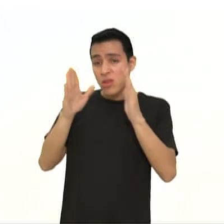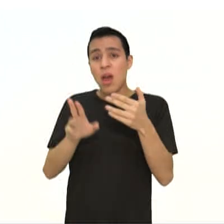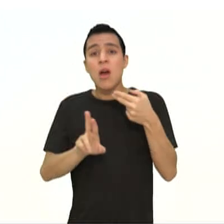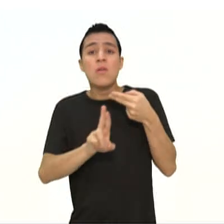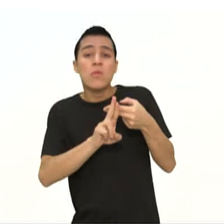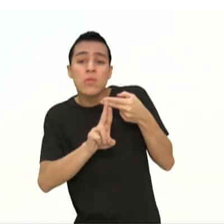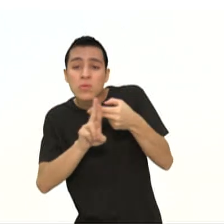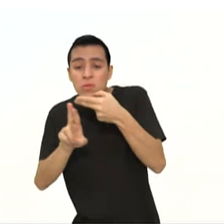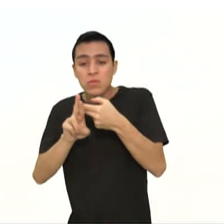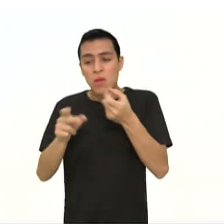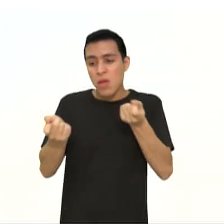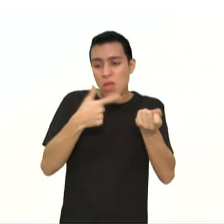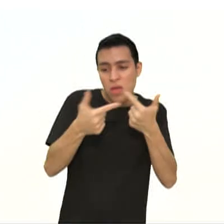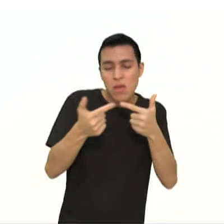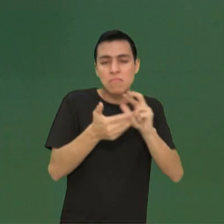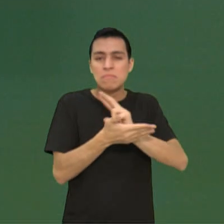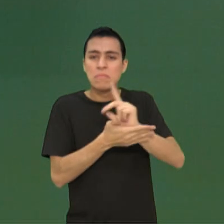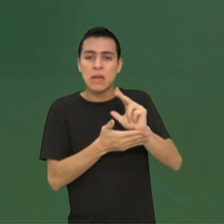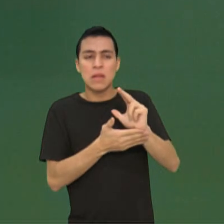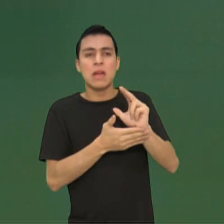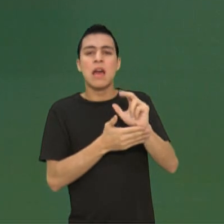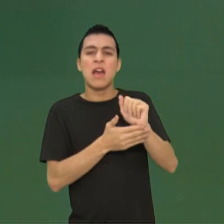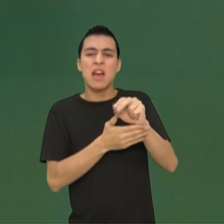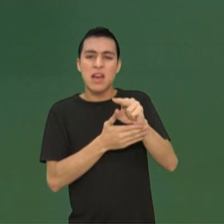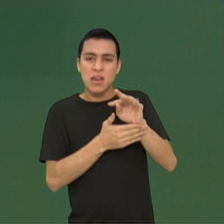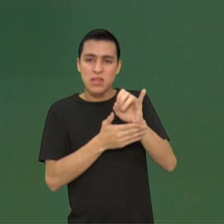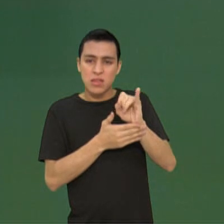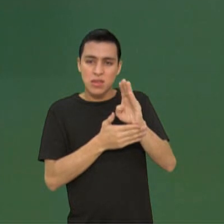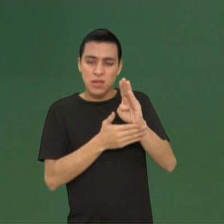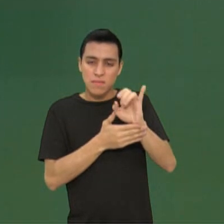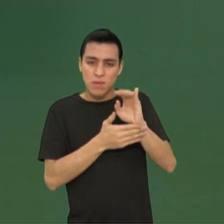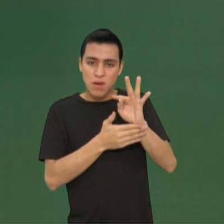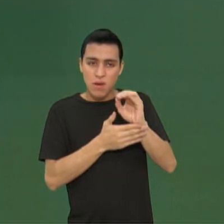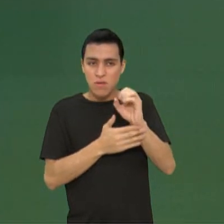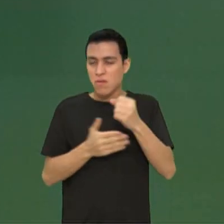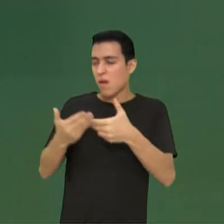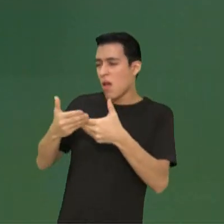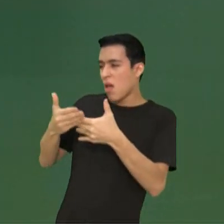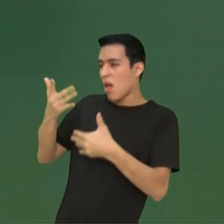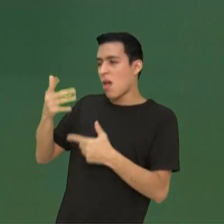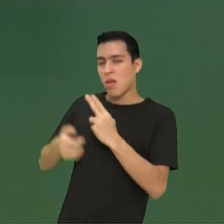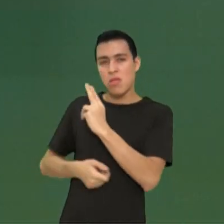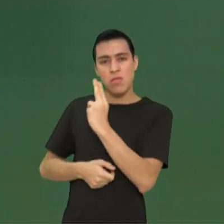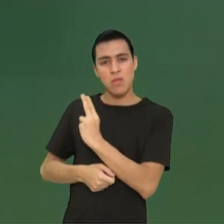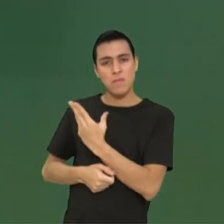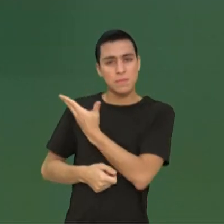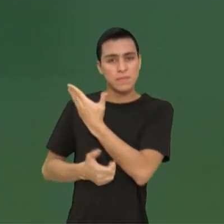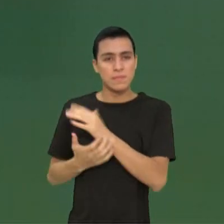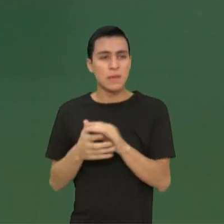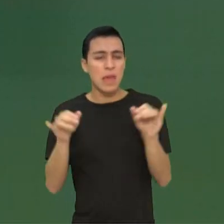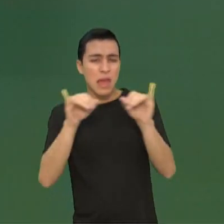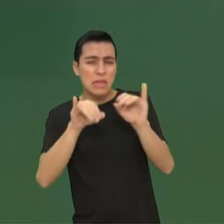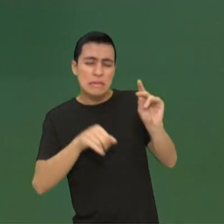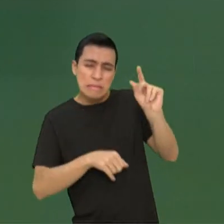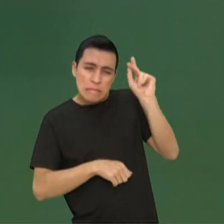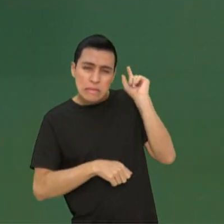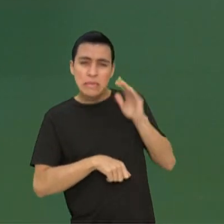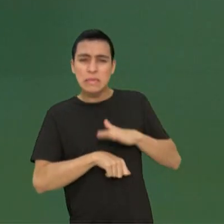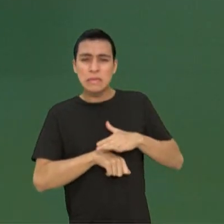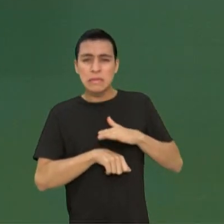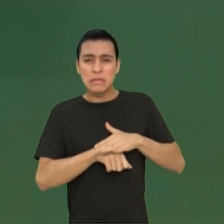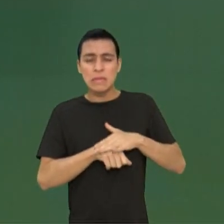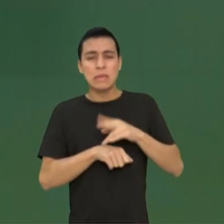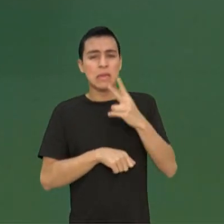na produção de antibióticos como amoxicilina, ampicilina, cefalexina e cefadroxil. Uma notícia um pouco antiga, de setembro